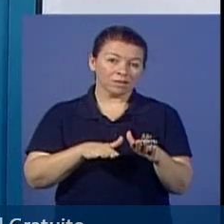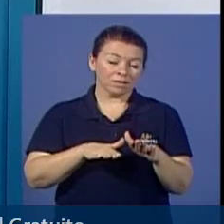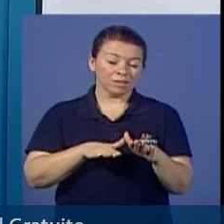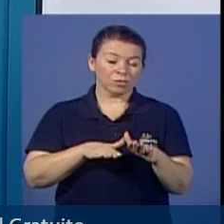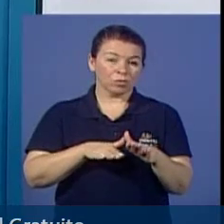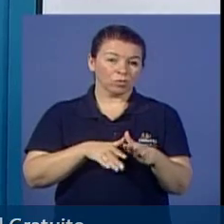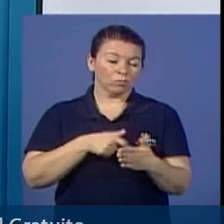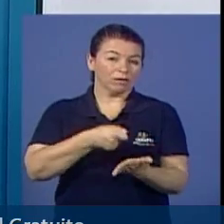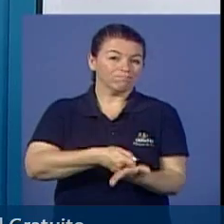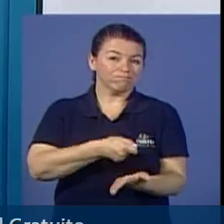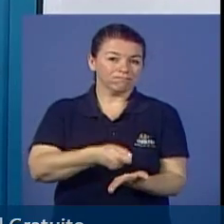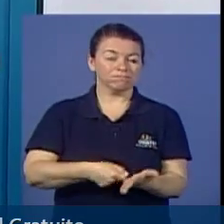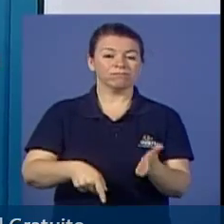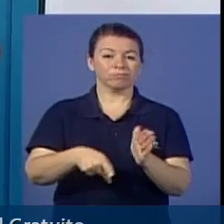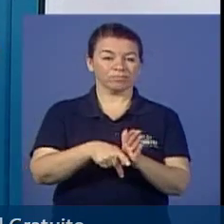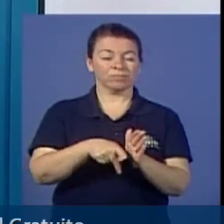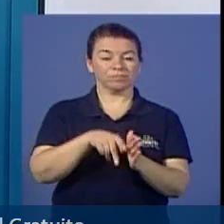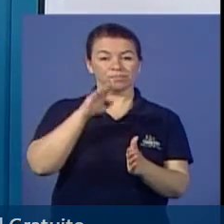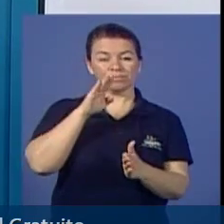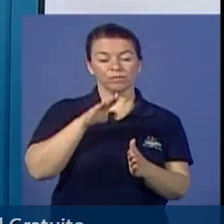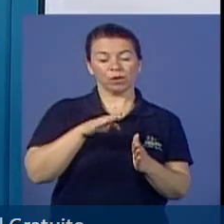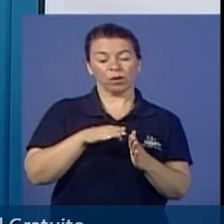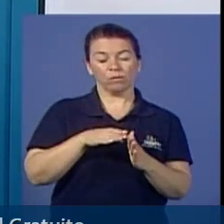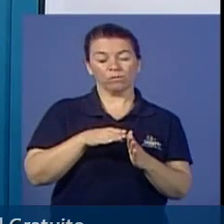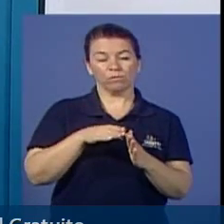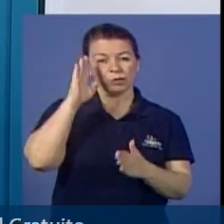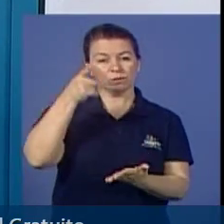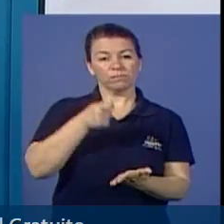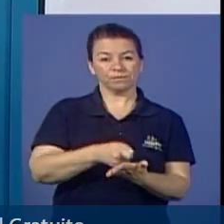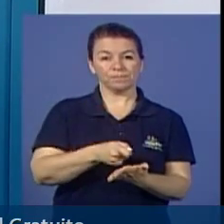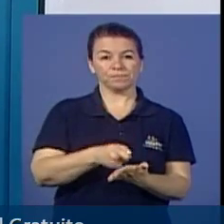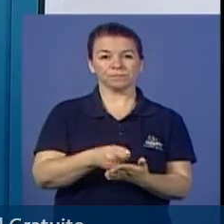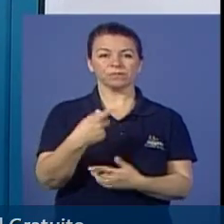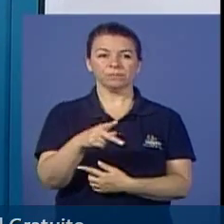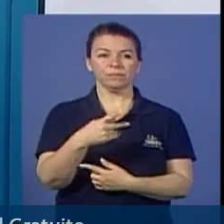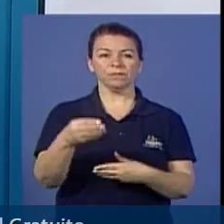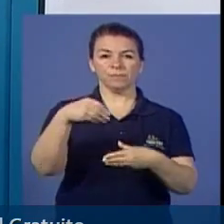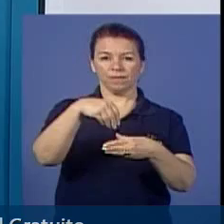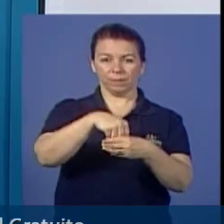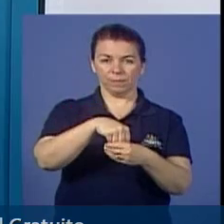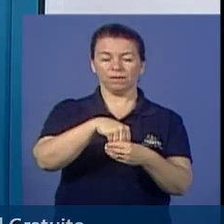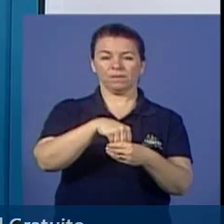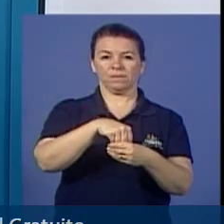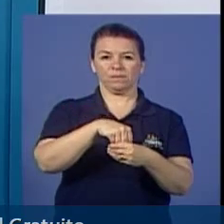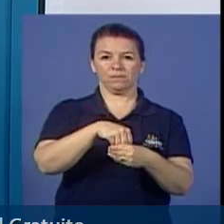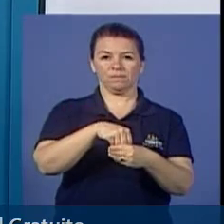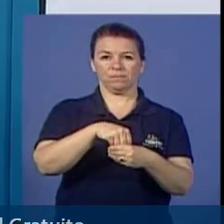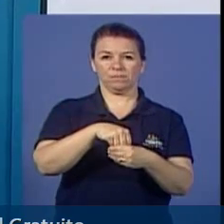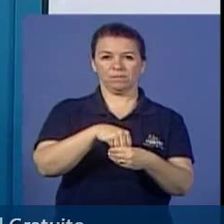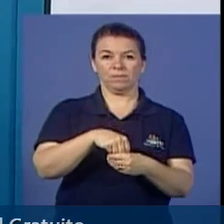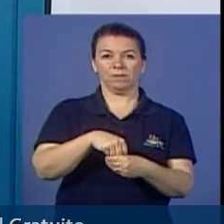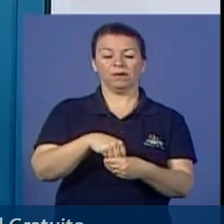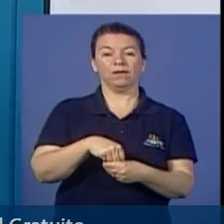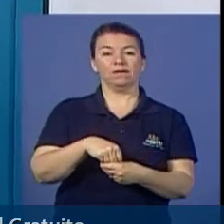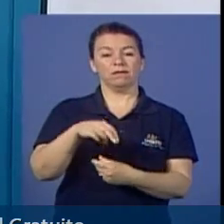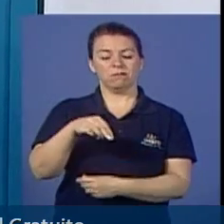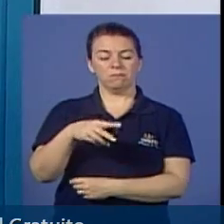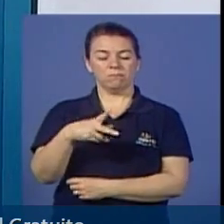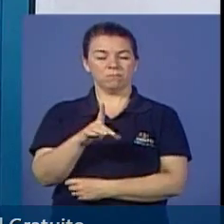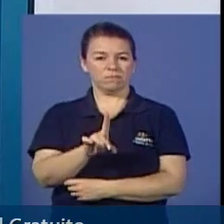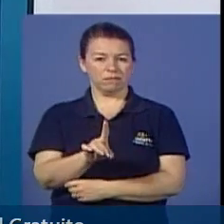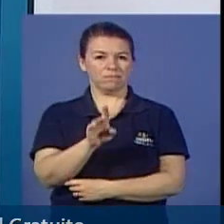o próprio regime. Então, aqueles que estão ali dentro do MDB naquele momento,